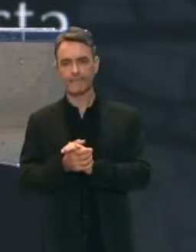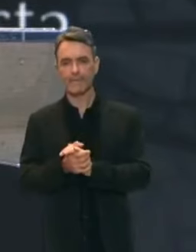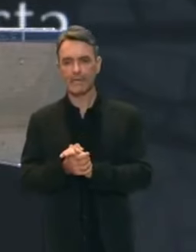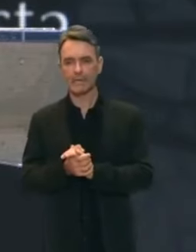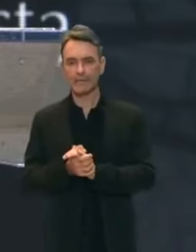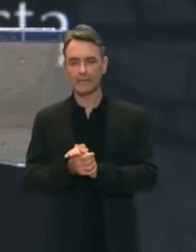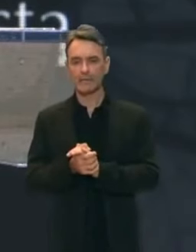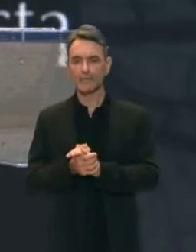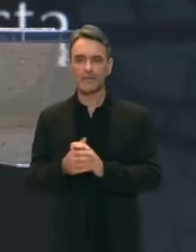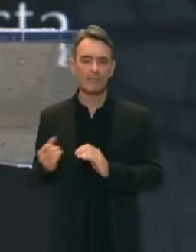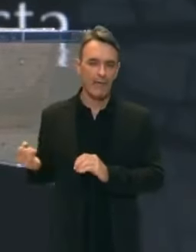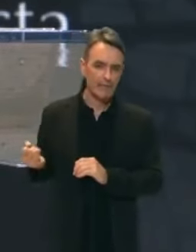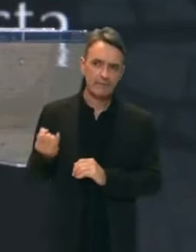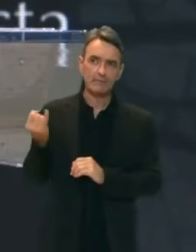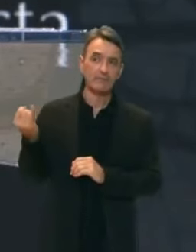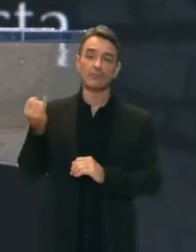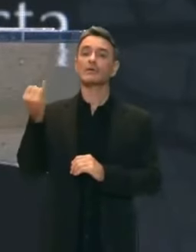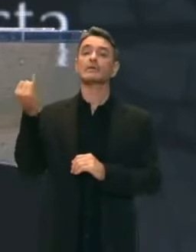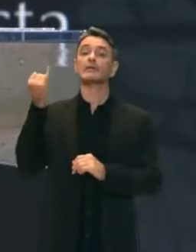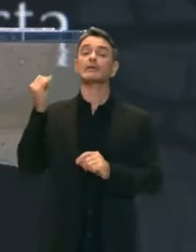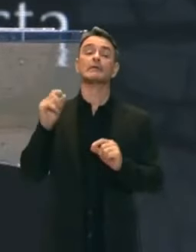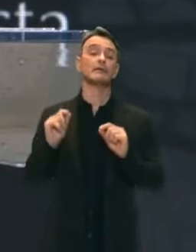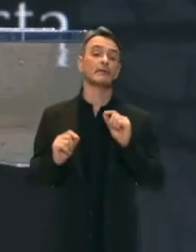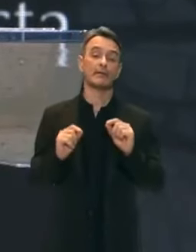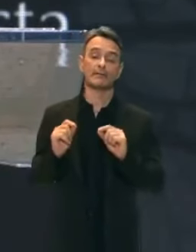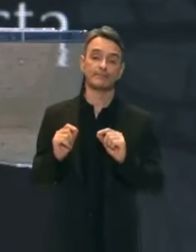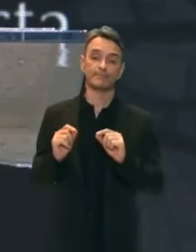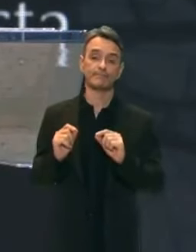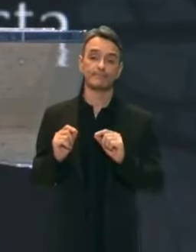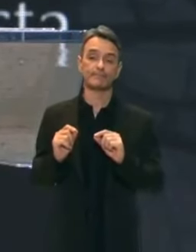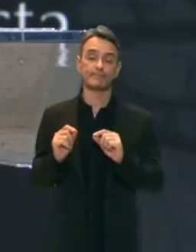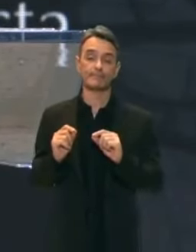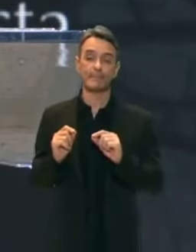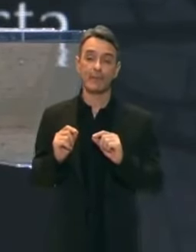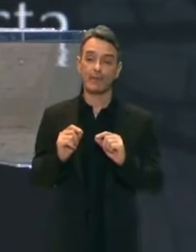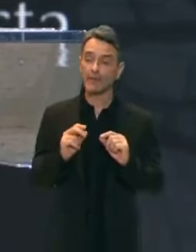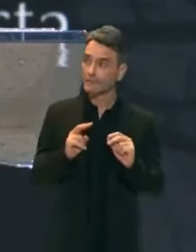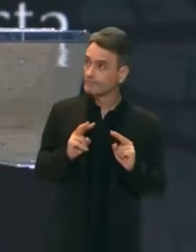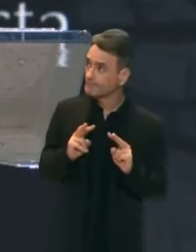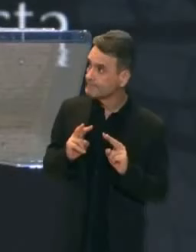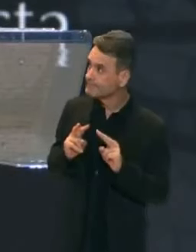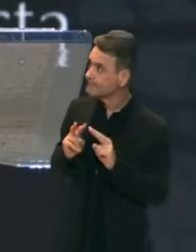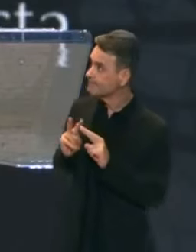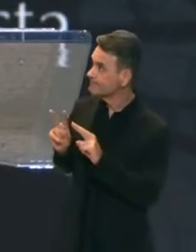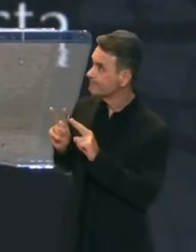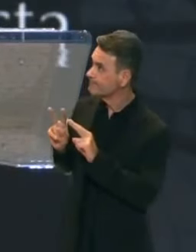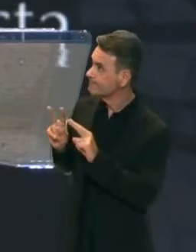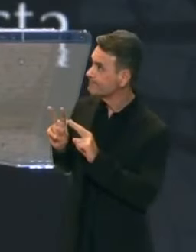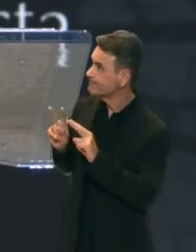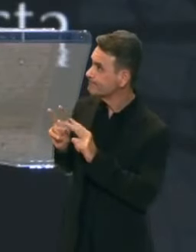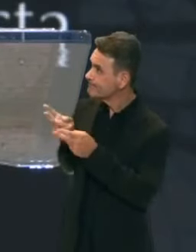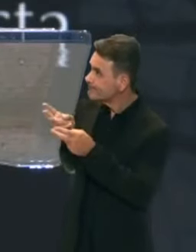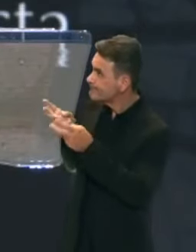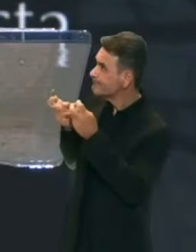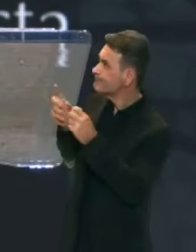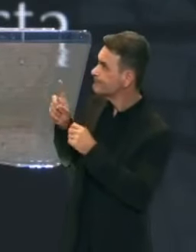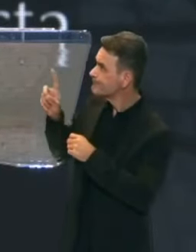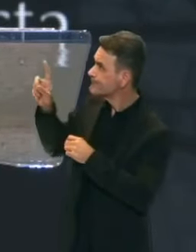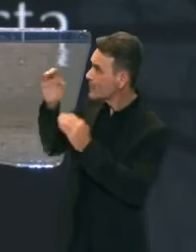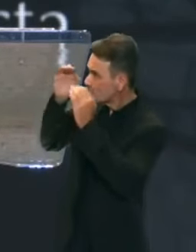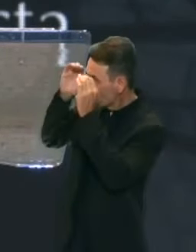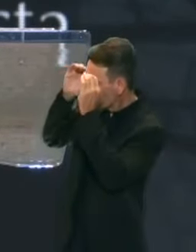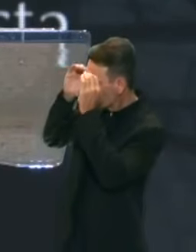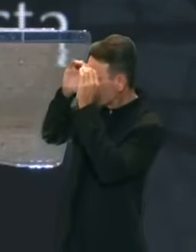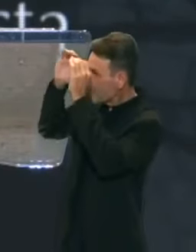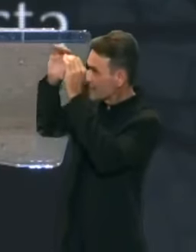alto que um ser humano pode estar é ouvir a voz do Senhor e obedecer